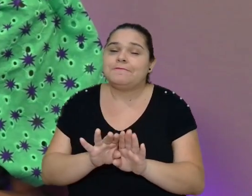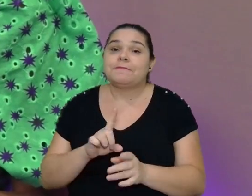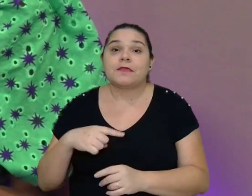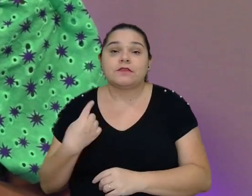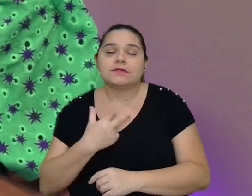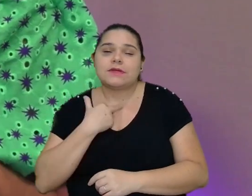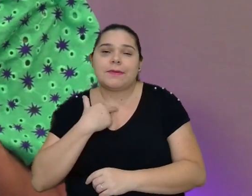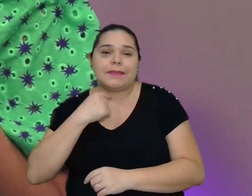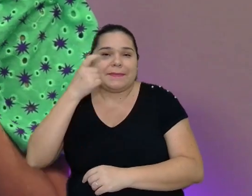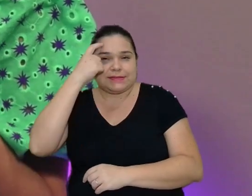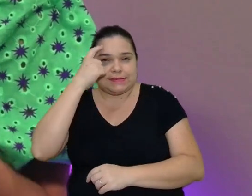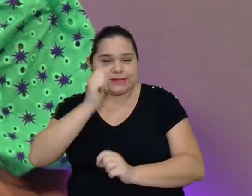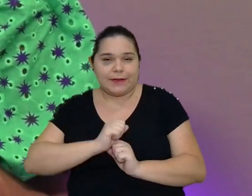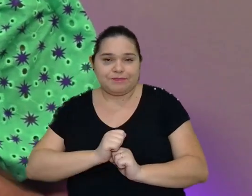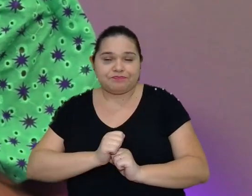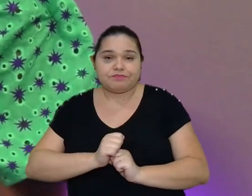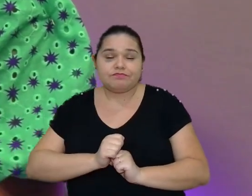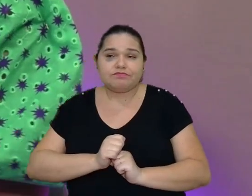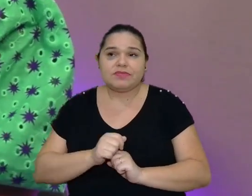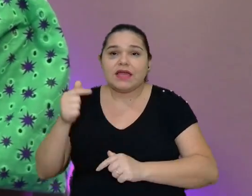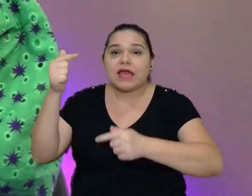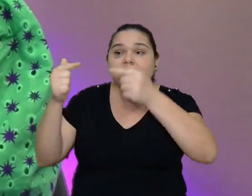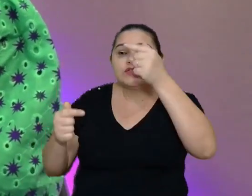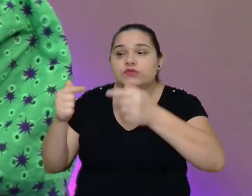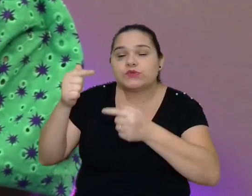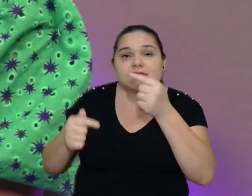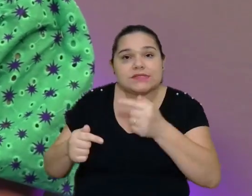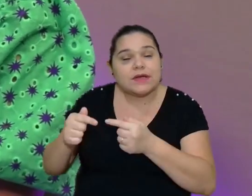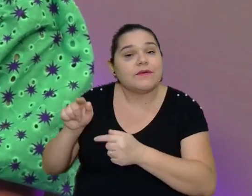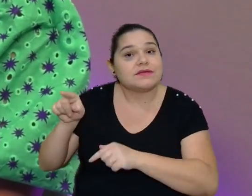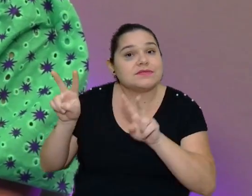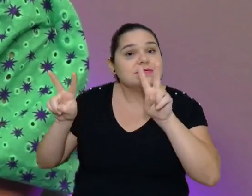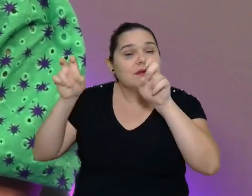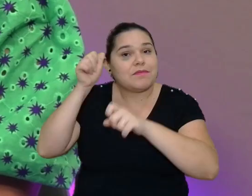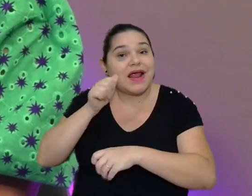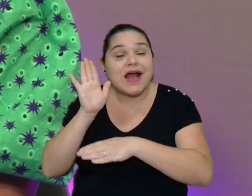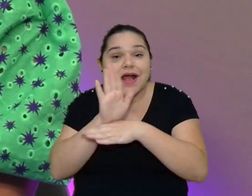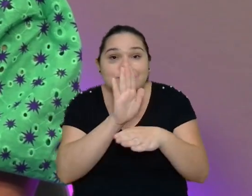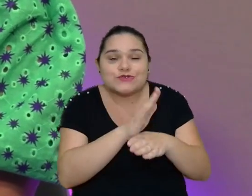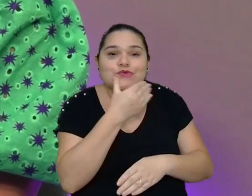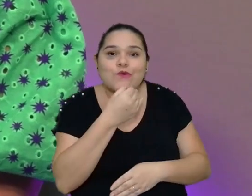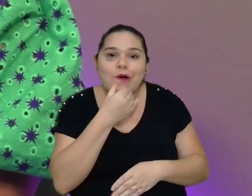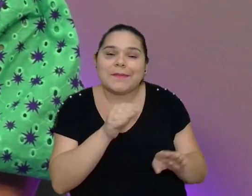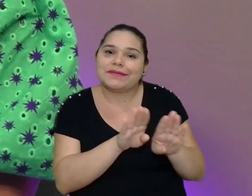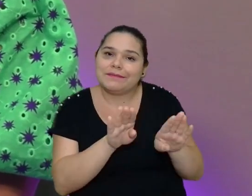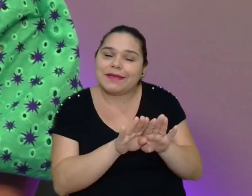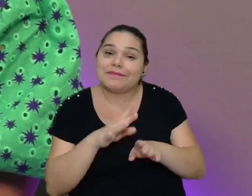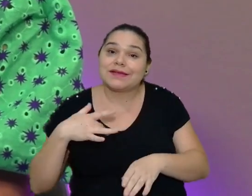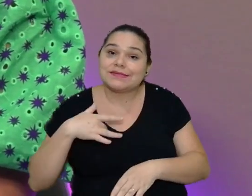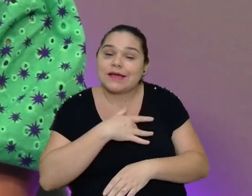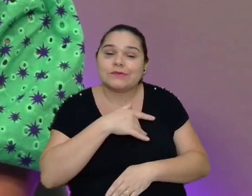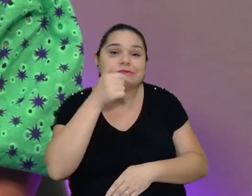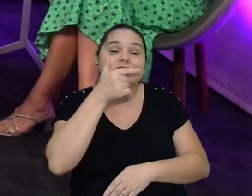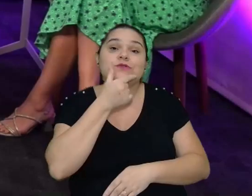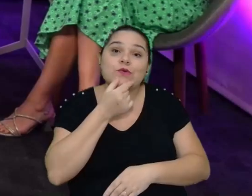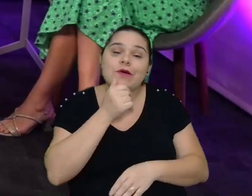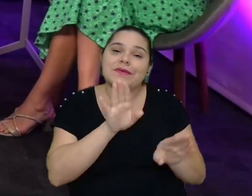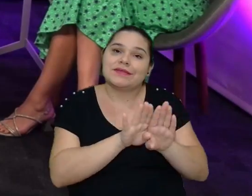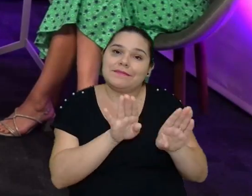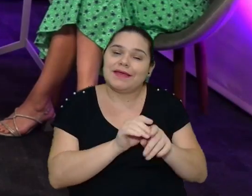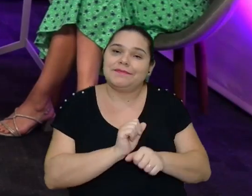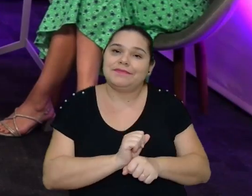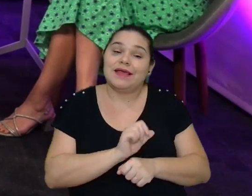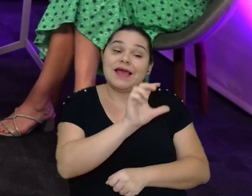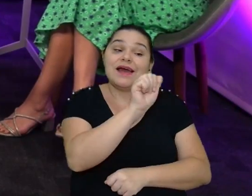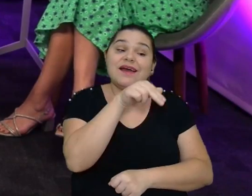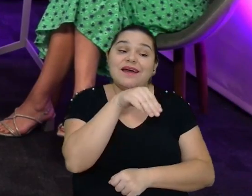da mulher ajuda o homem em outros debates necessários para a saúde masculina. A andropausa, por exemplo. Sim. Ou o debate de saúde